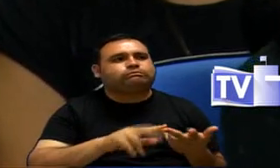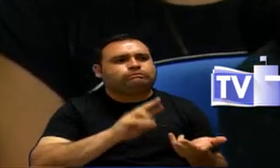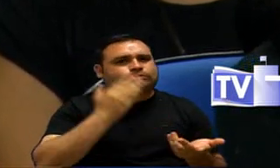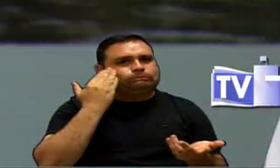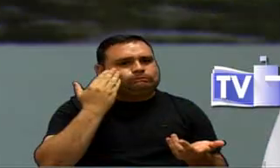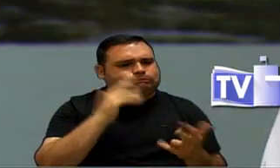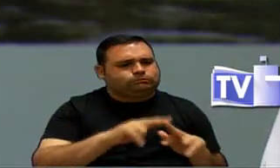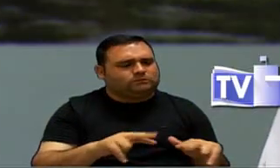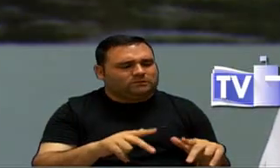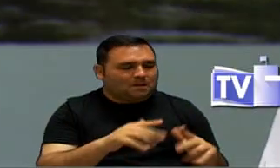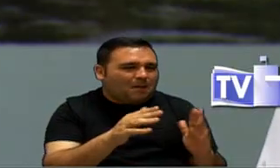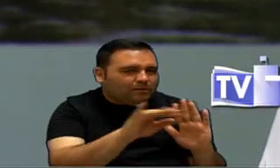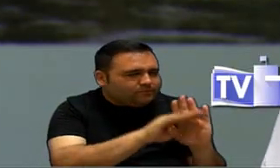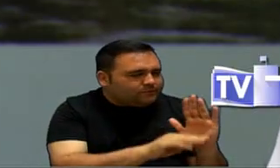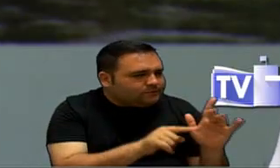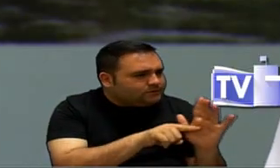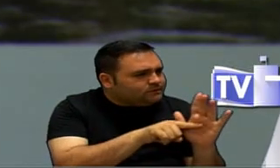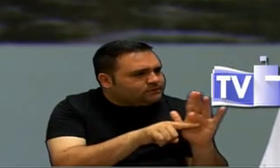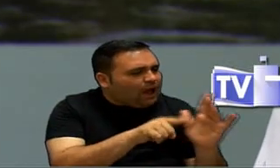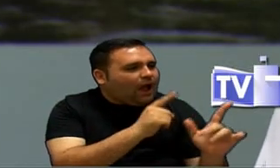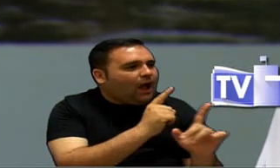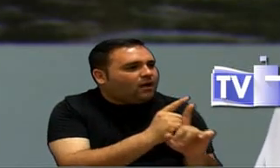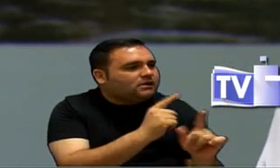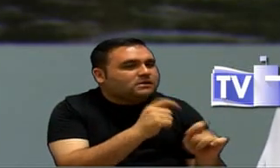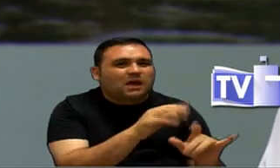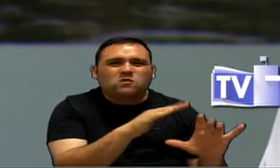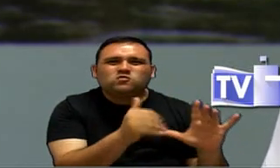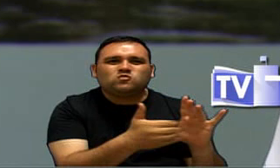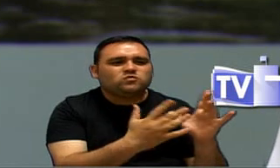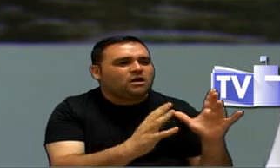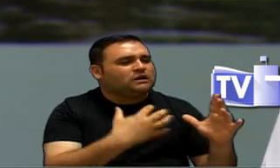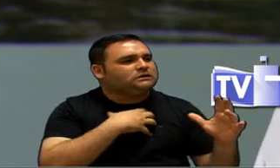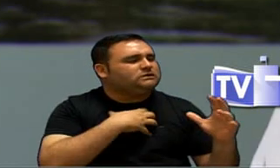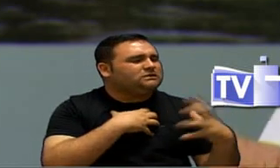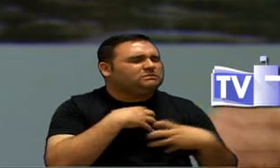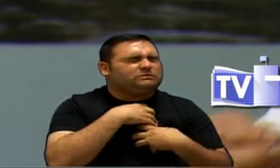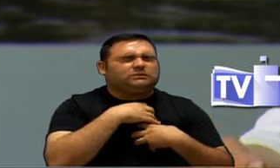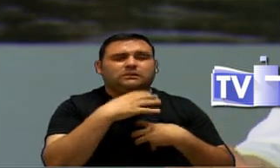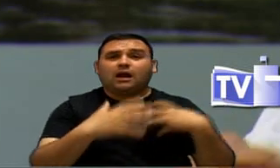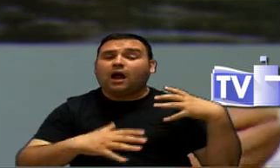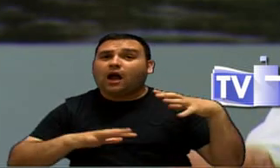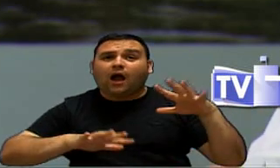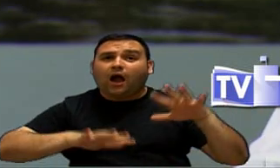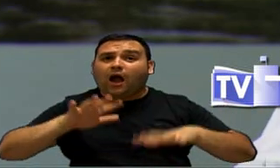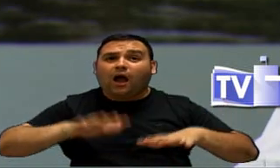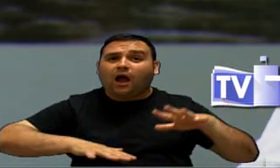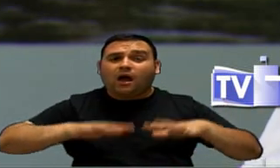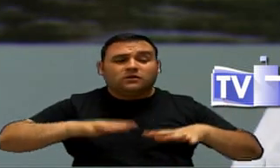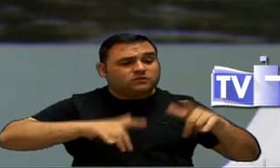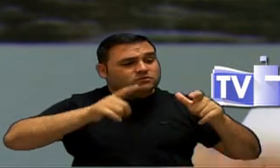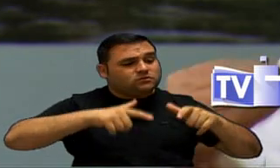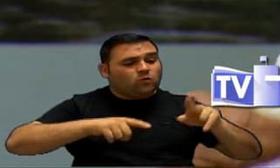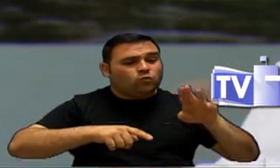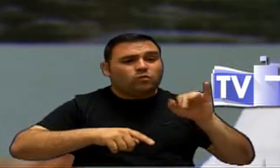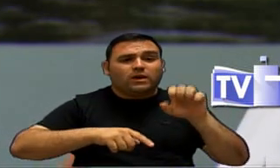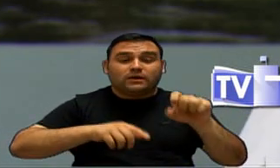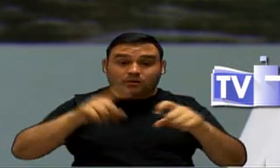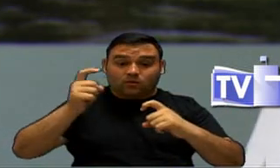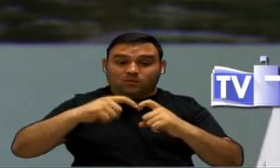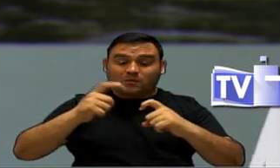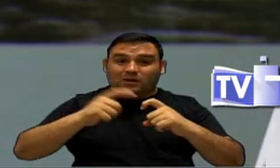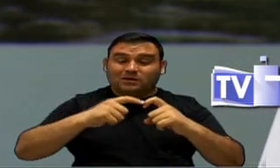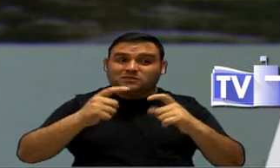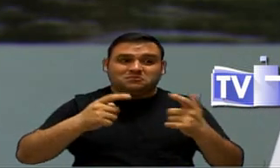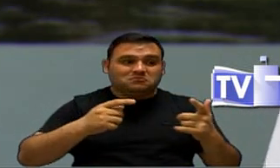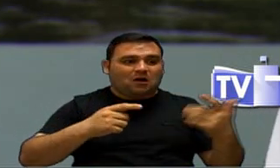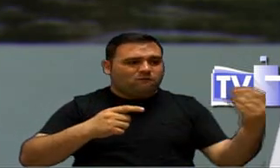não tem protocolo para se identificar uma mulher que passa com todos os sintomas e muitas vezes numa unidade básica de saúde com um médico